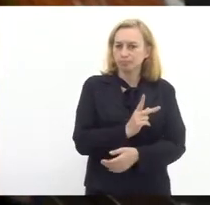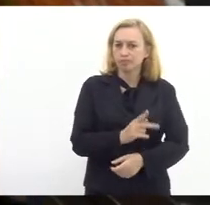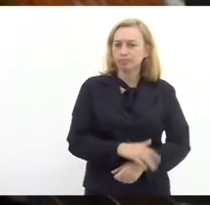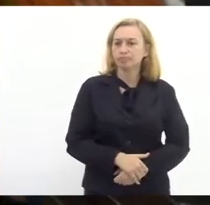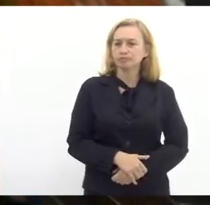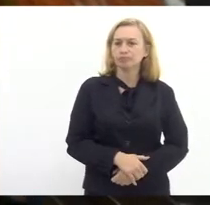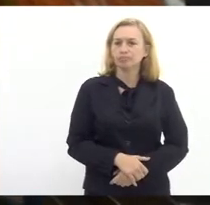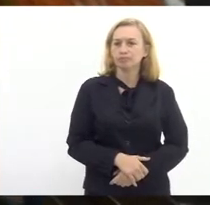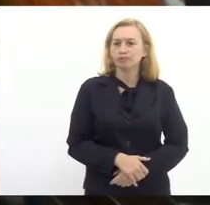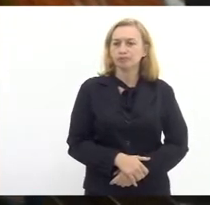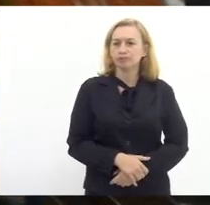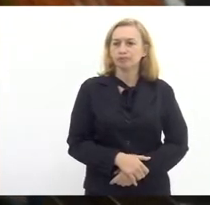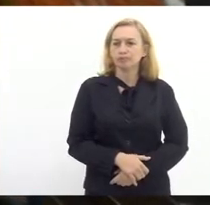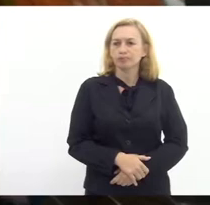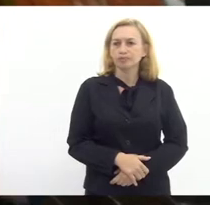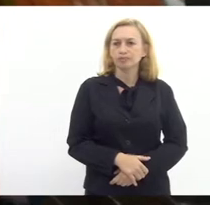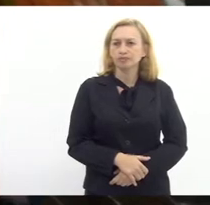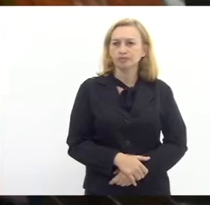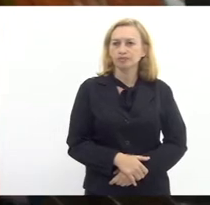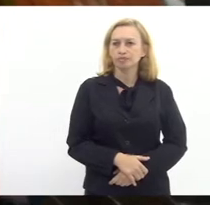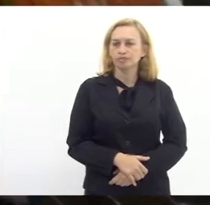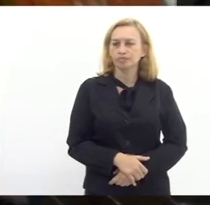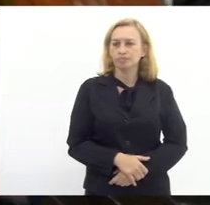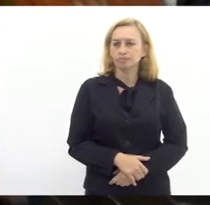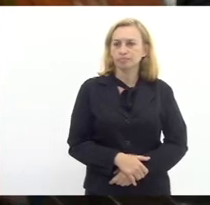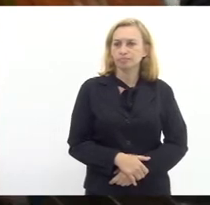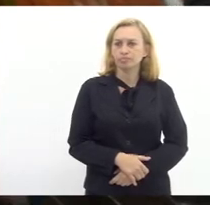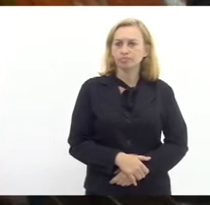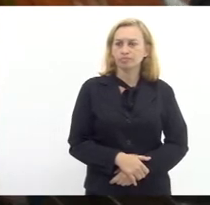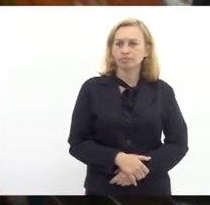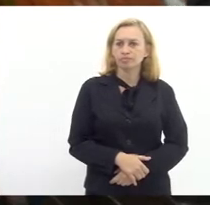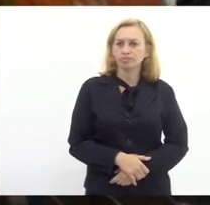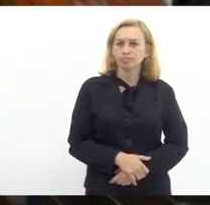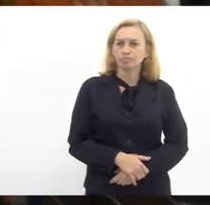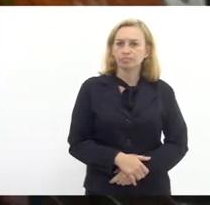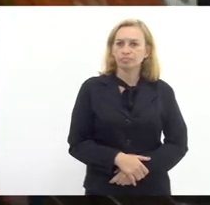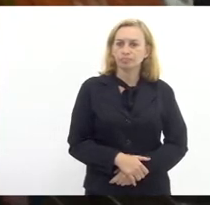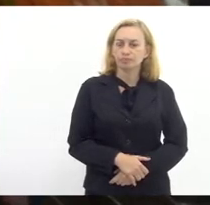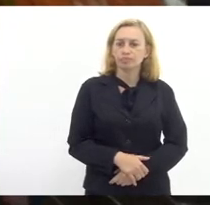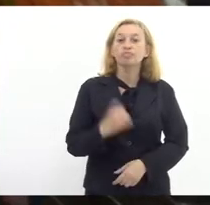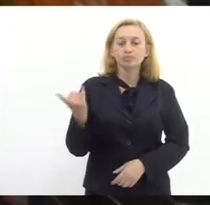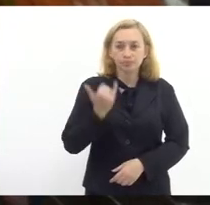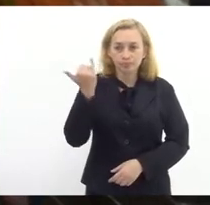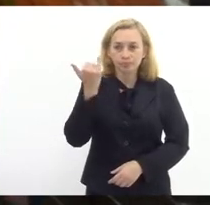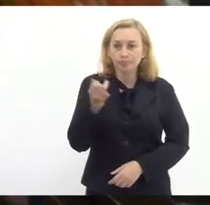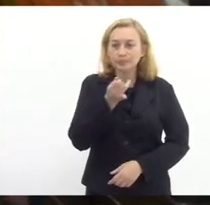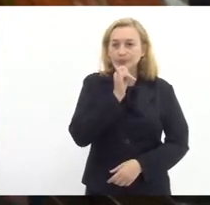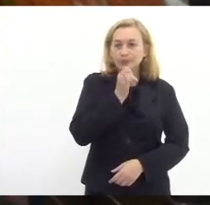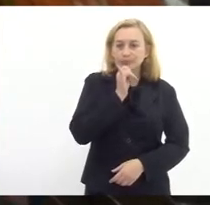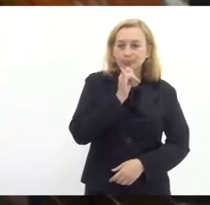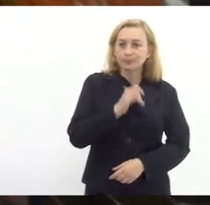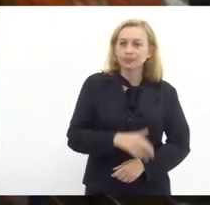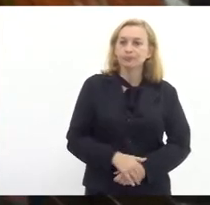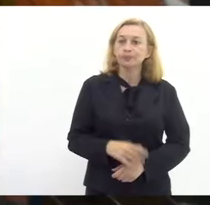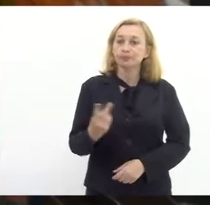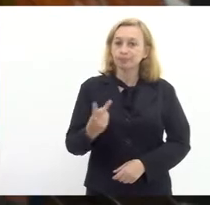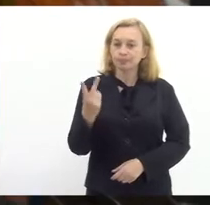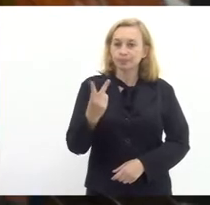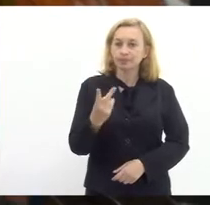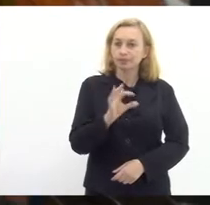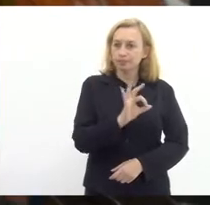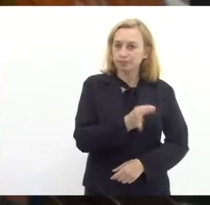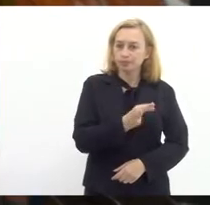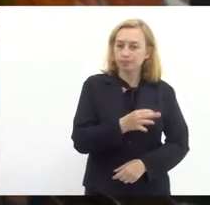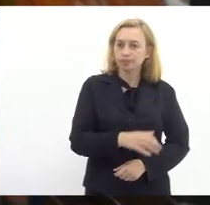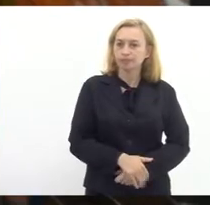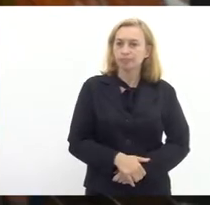bruto da concessionária no ano do fato. E é uma informação importante, por exemplo, o valor de